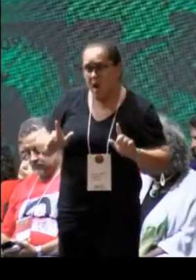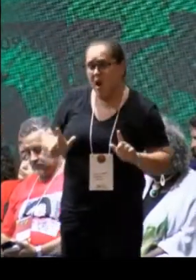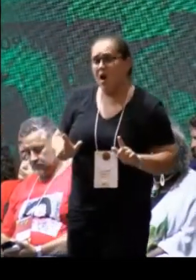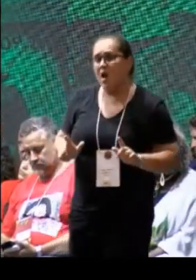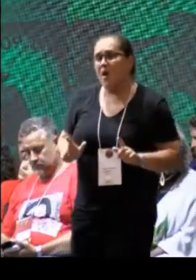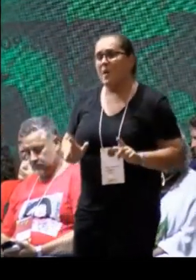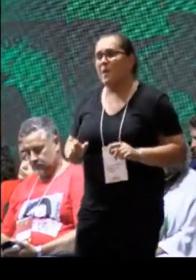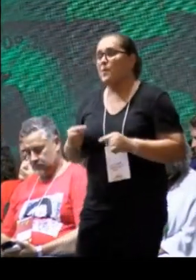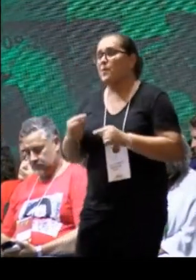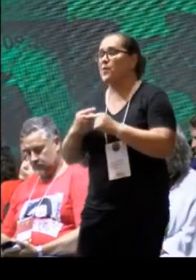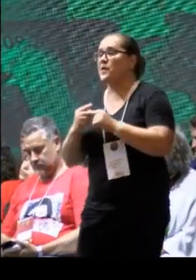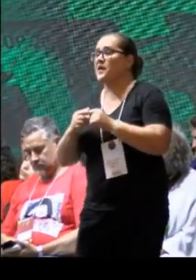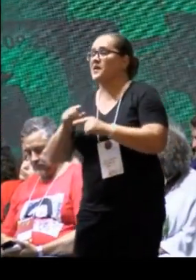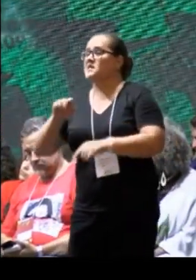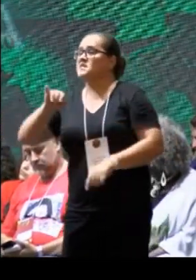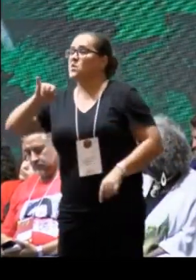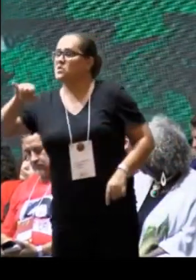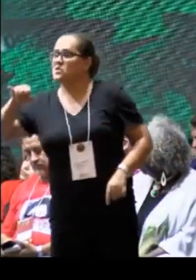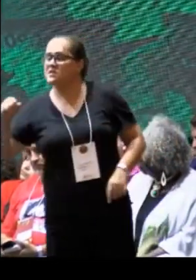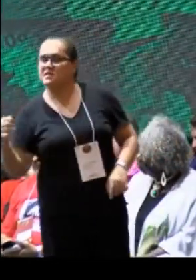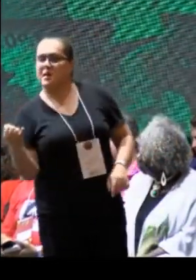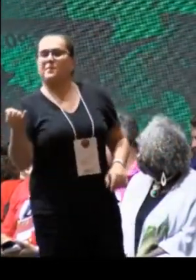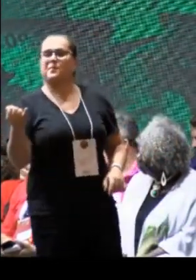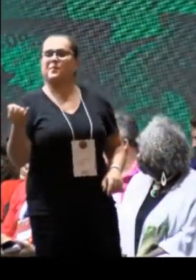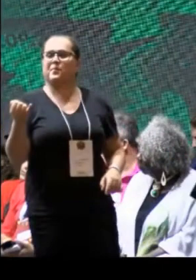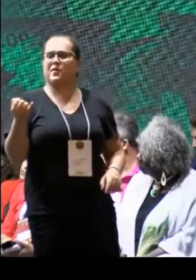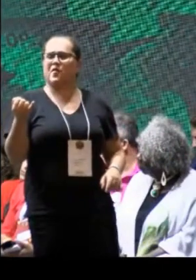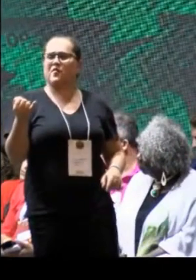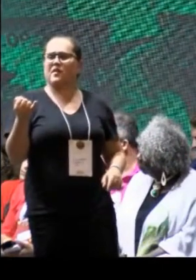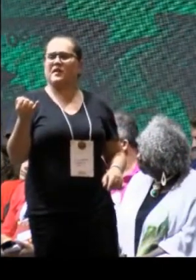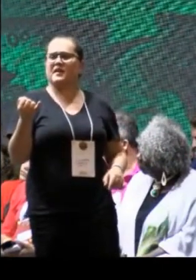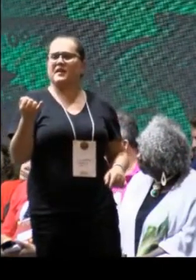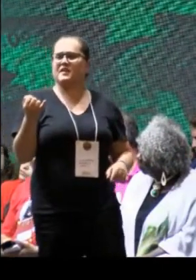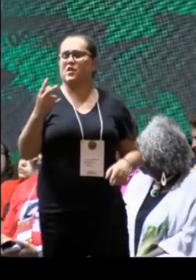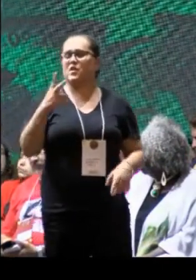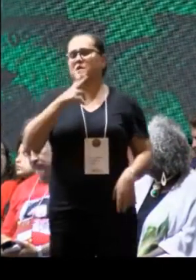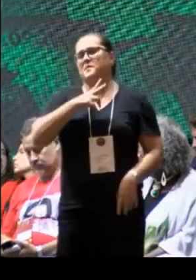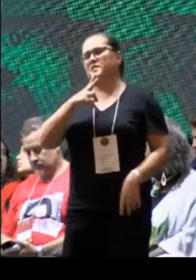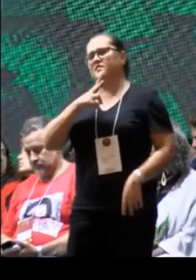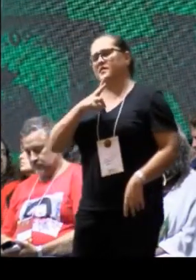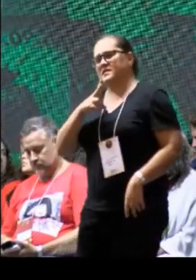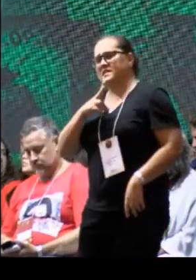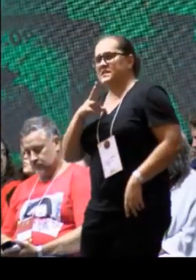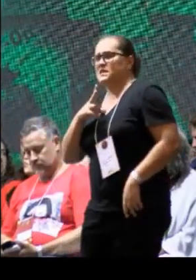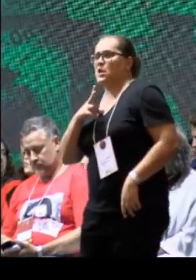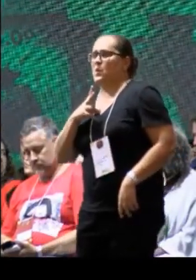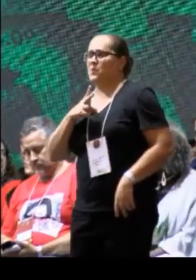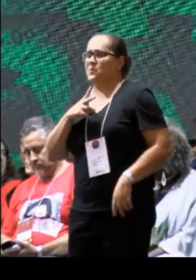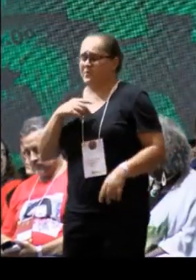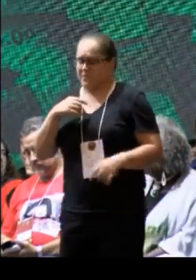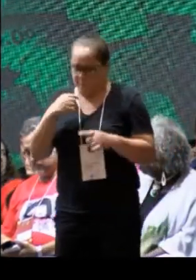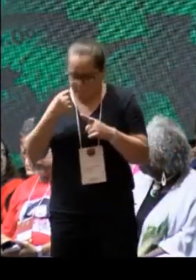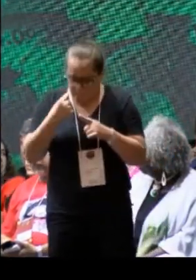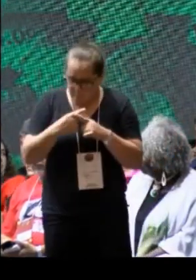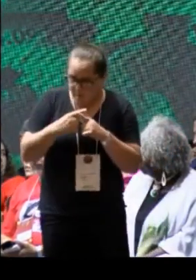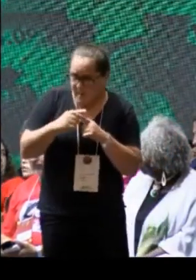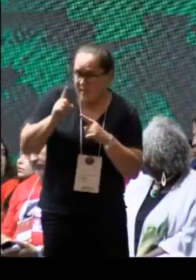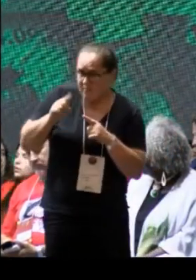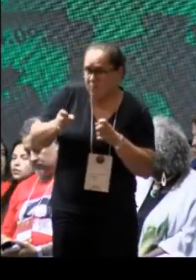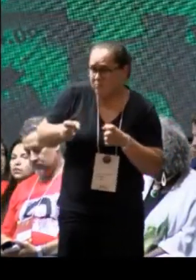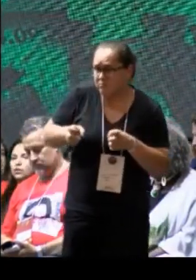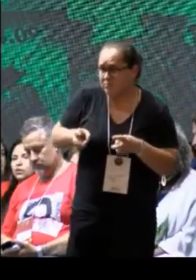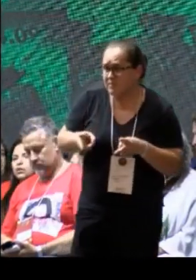que estão se aproveitando dessa farra de entreguismo e privatização predatória? Porque não vai durar para